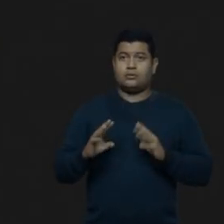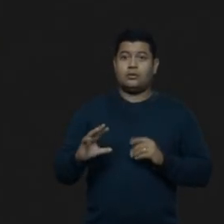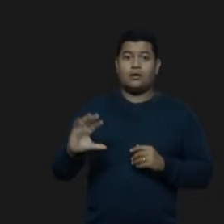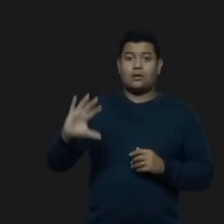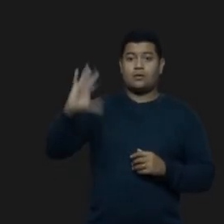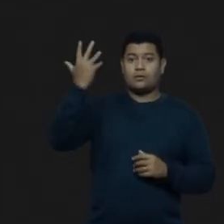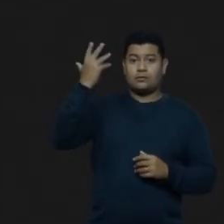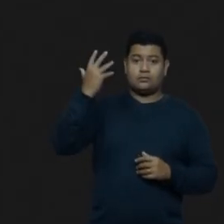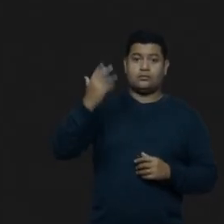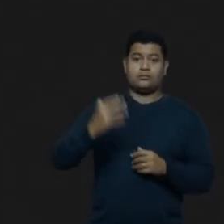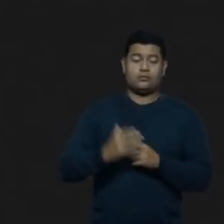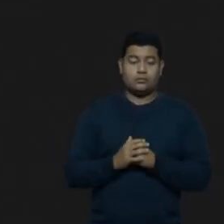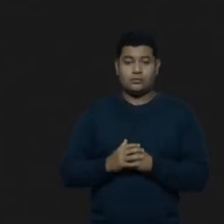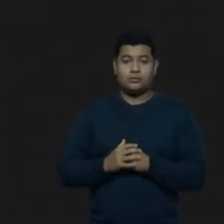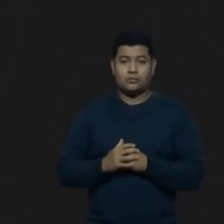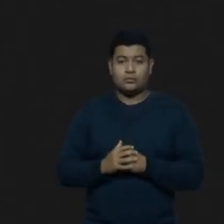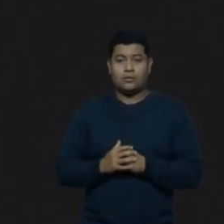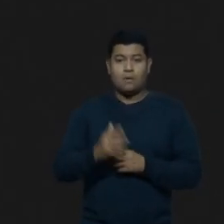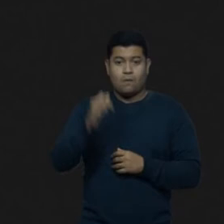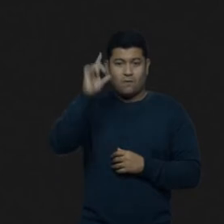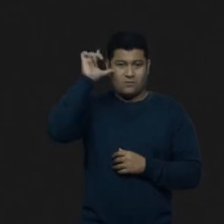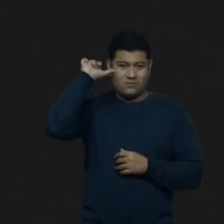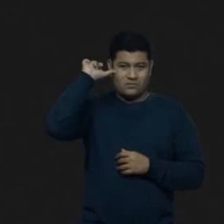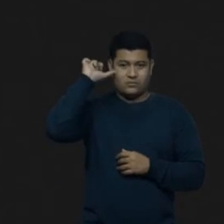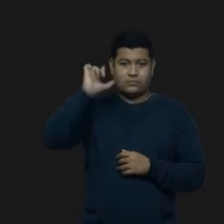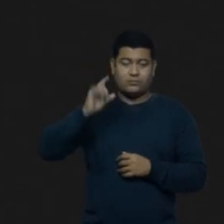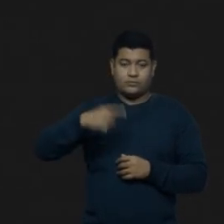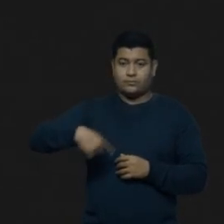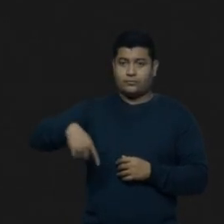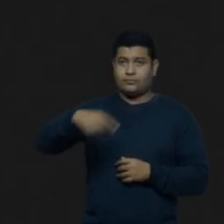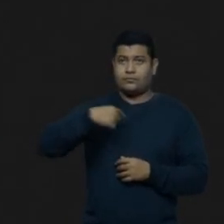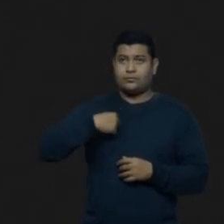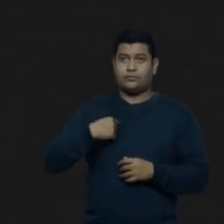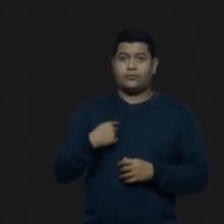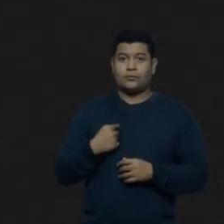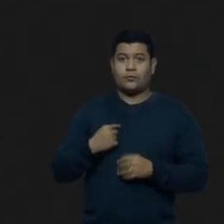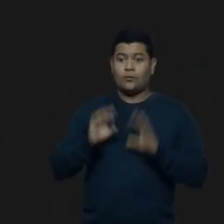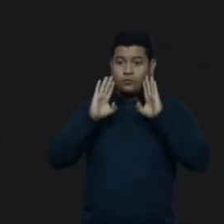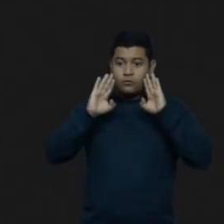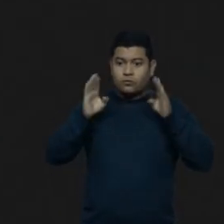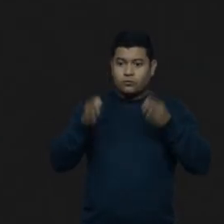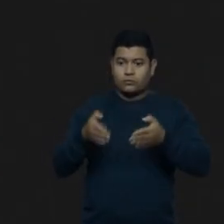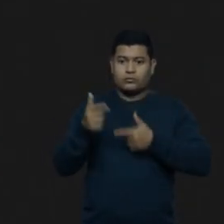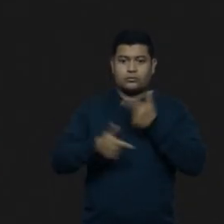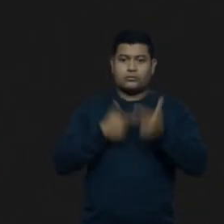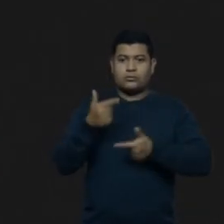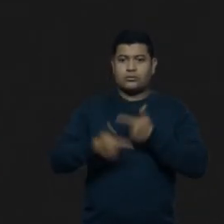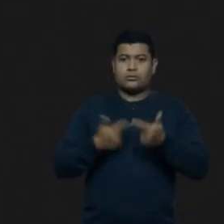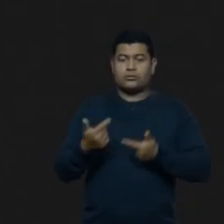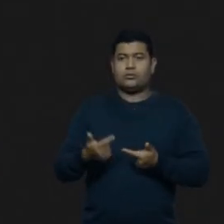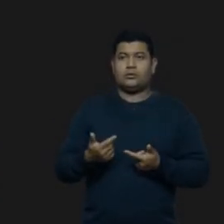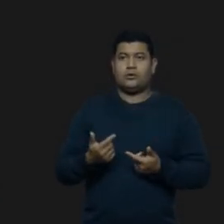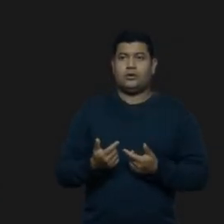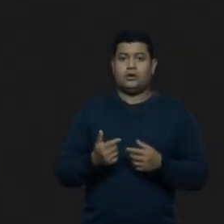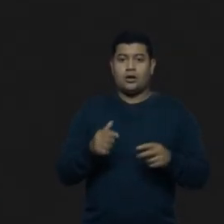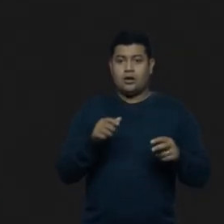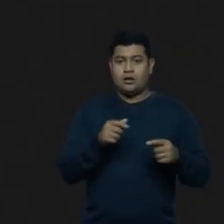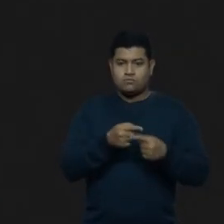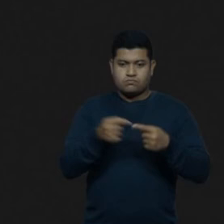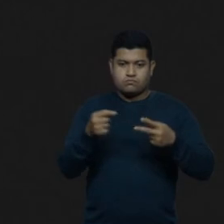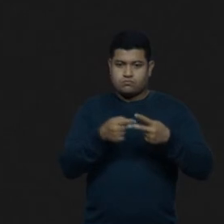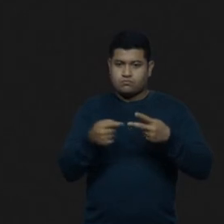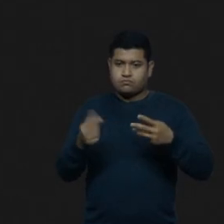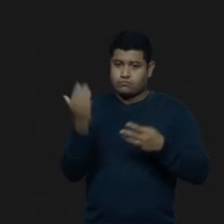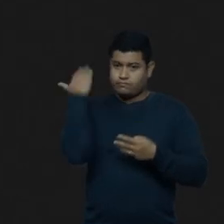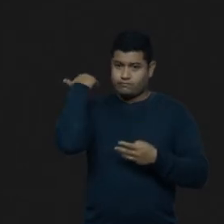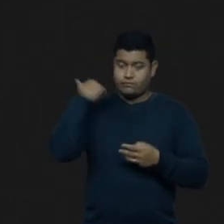ontem. Nós mantemos o nosso foco de trabalho voltado nas últimas semanas para